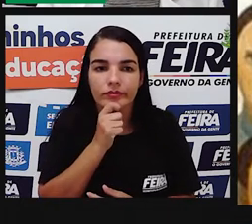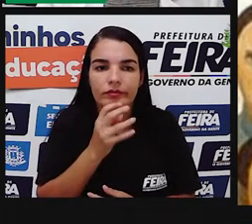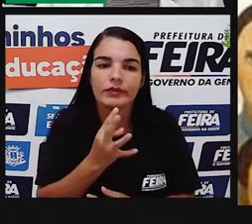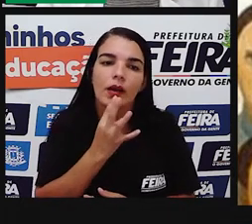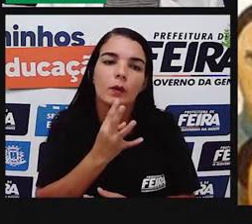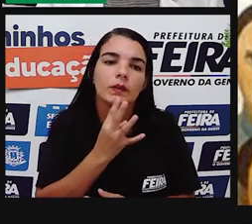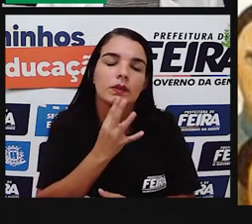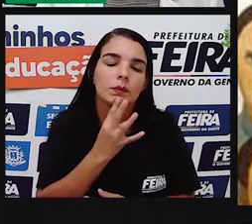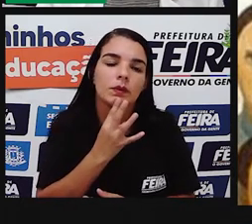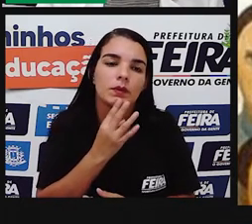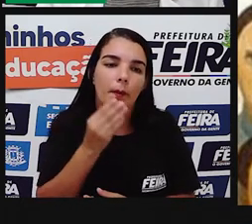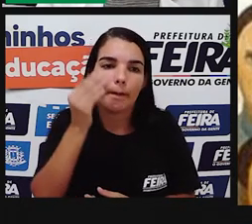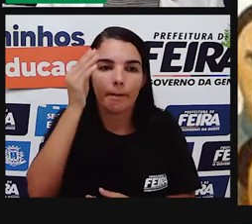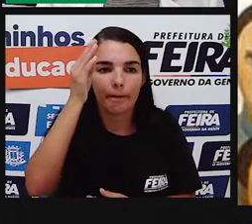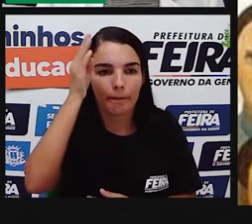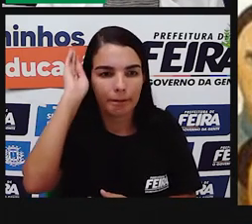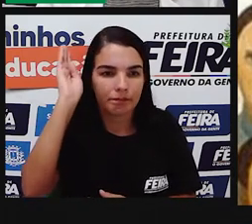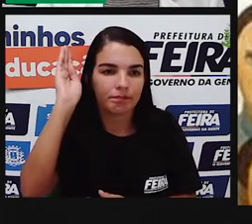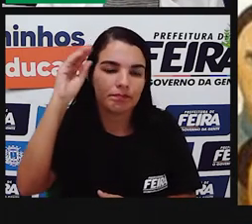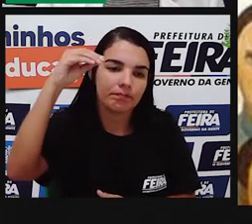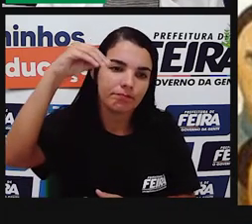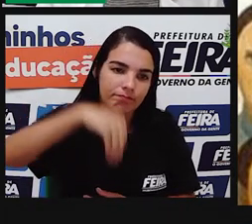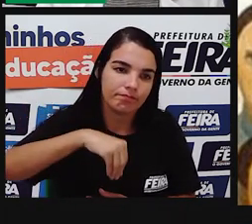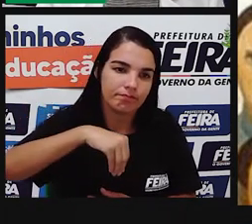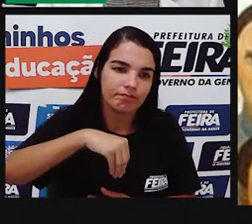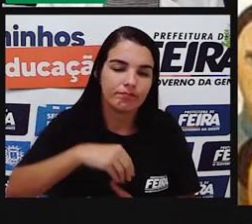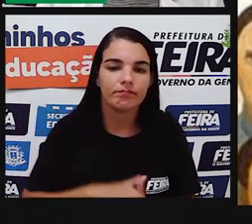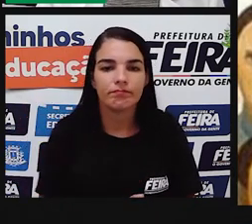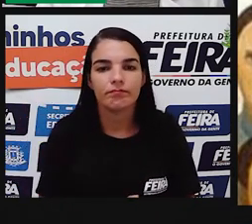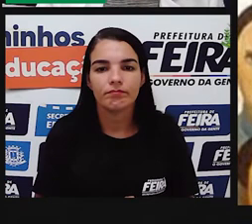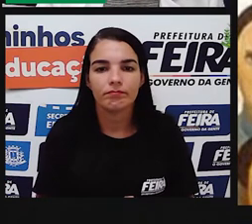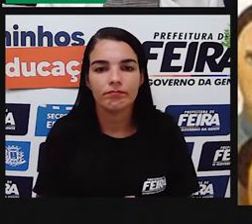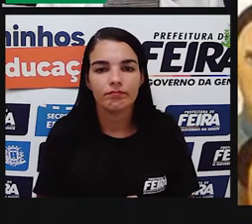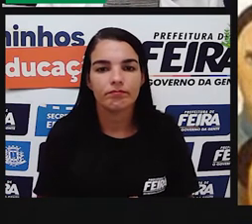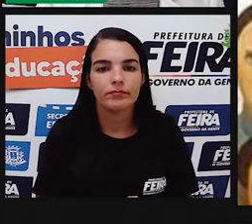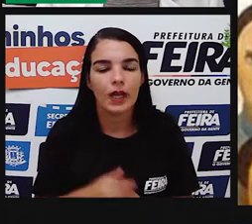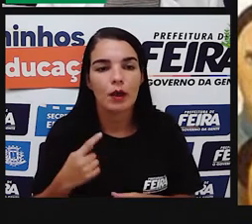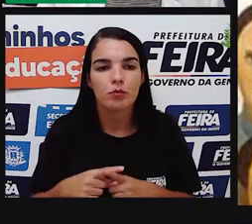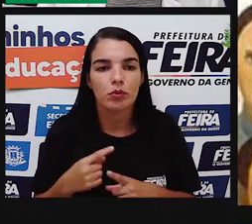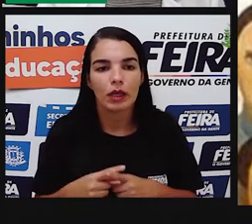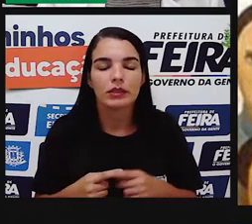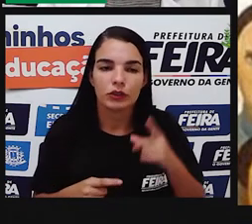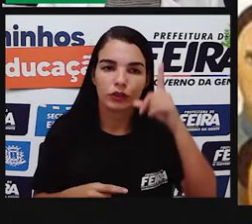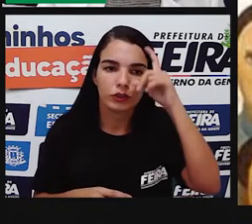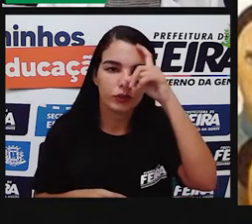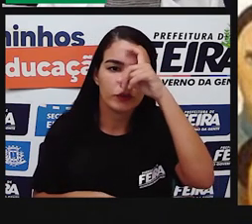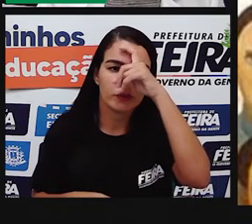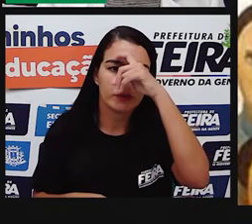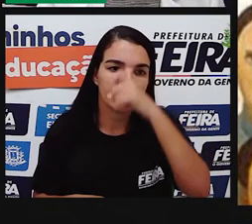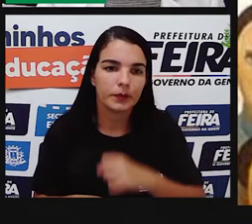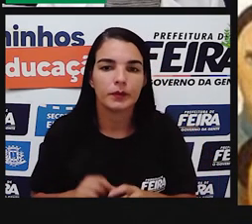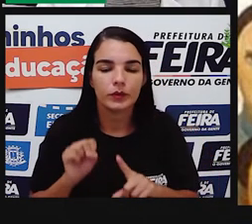assim, fora do padrão de convivência social.